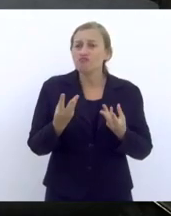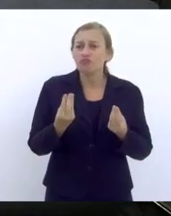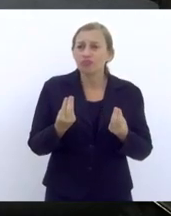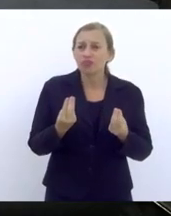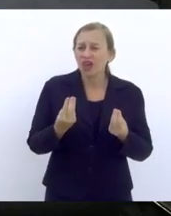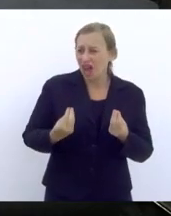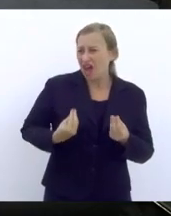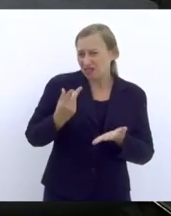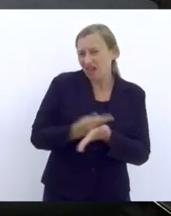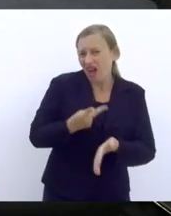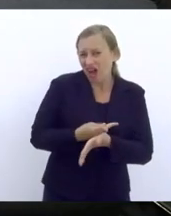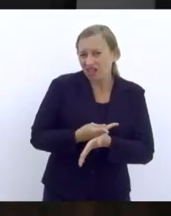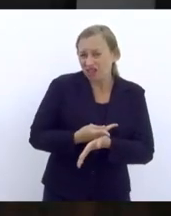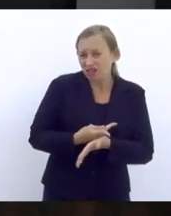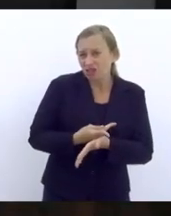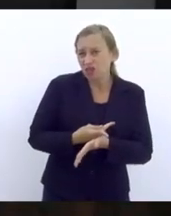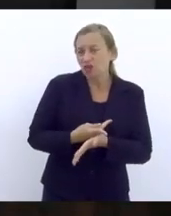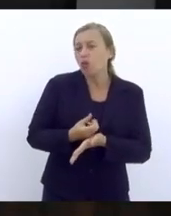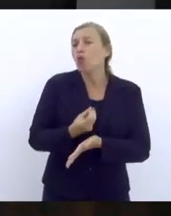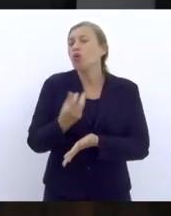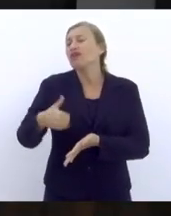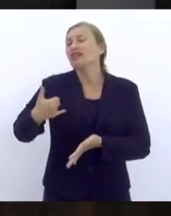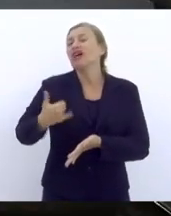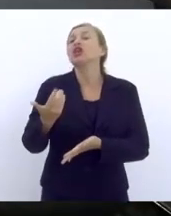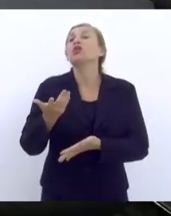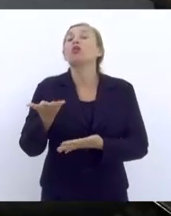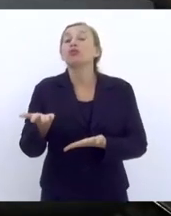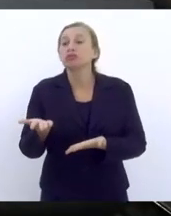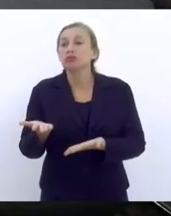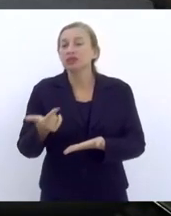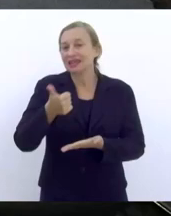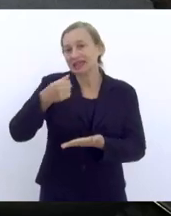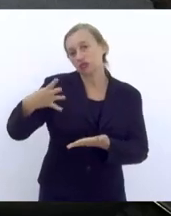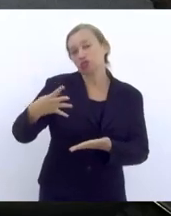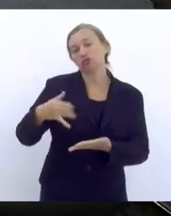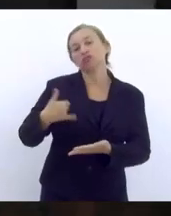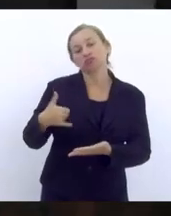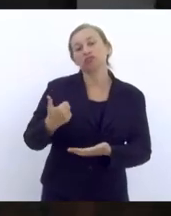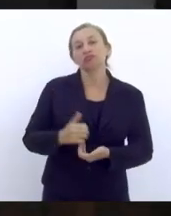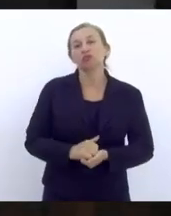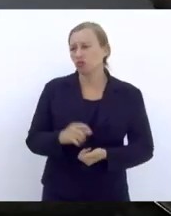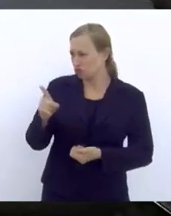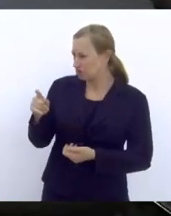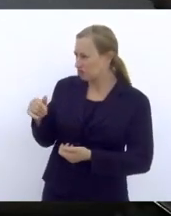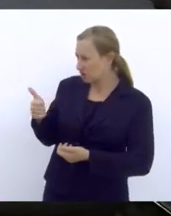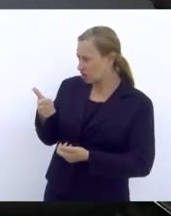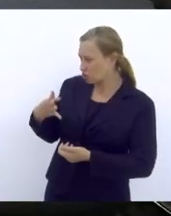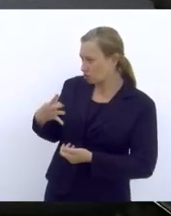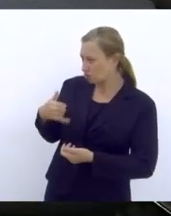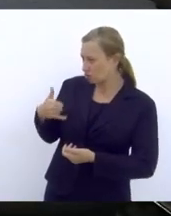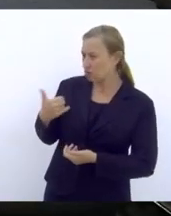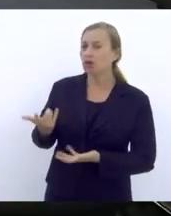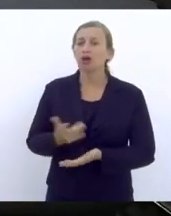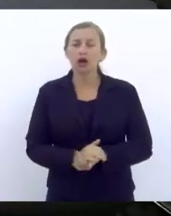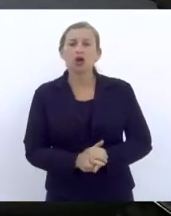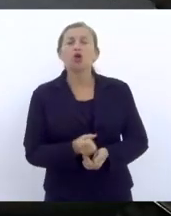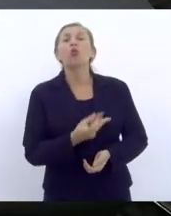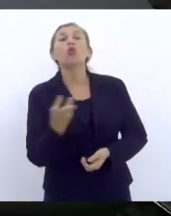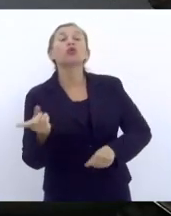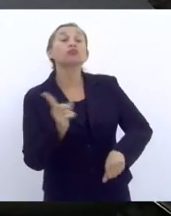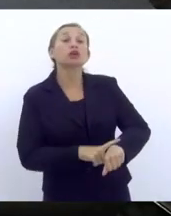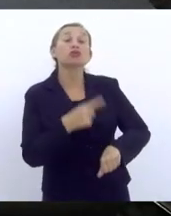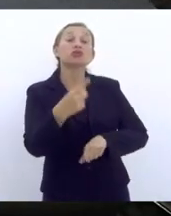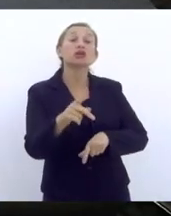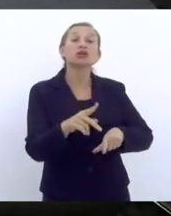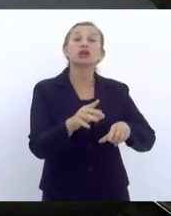na vida errada, você tinha quantos anos? Eu tinha 14 anos. 14 anos. 14 anos. Há quanto tempo você já está no